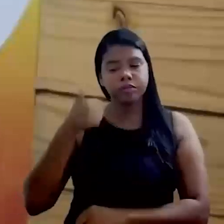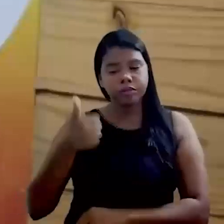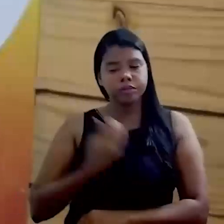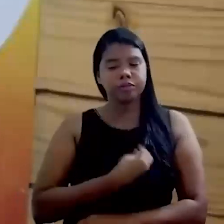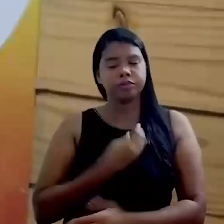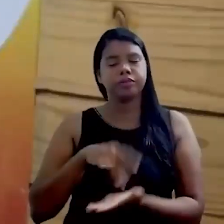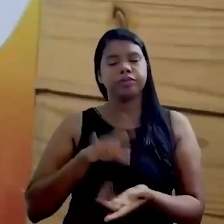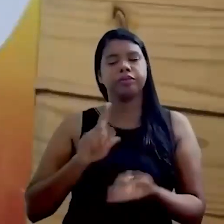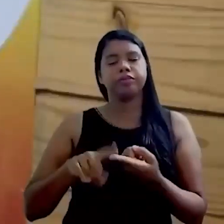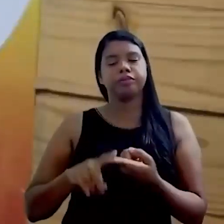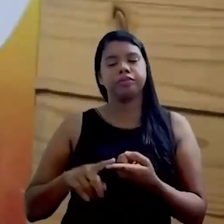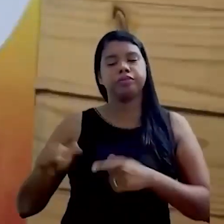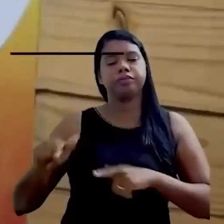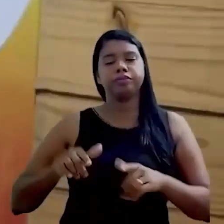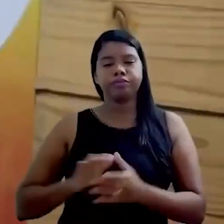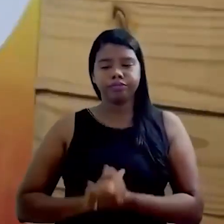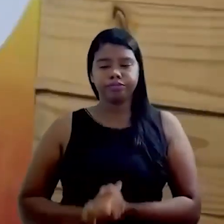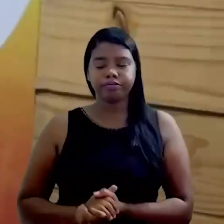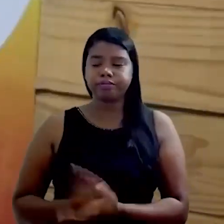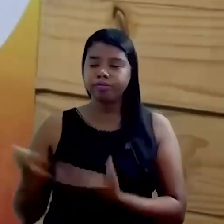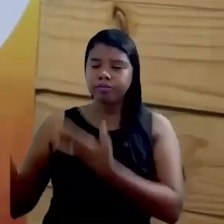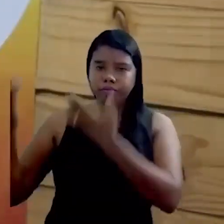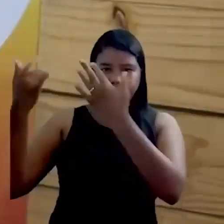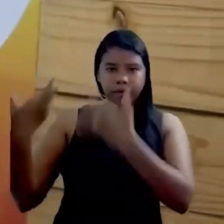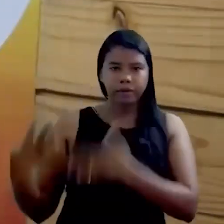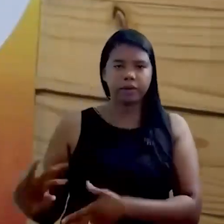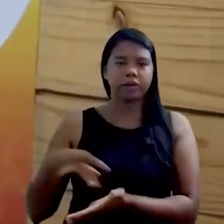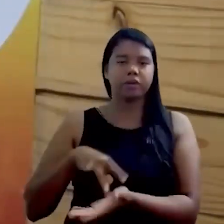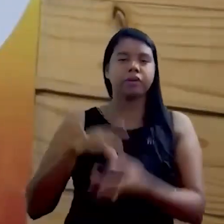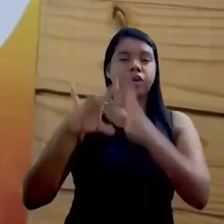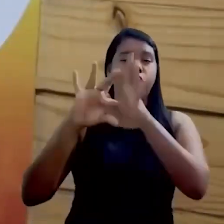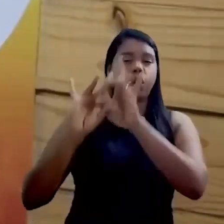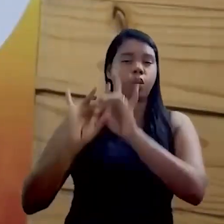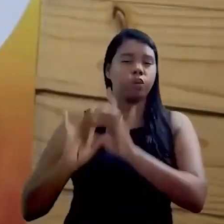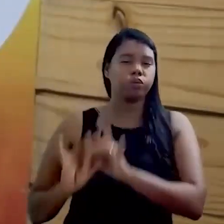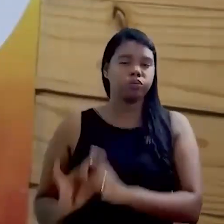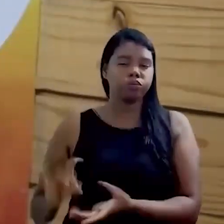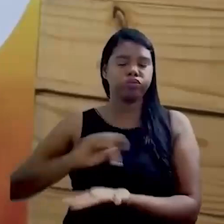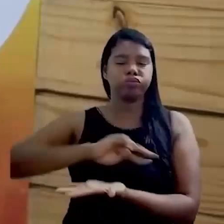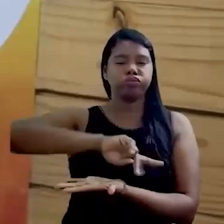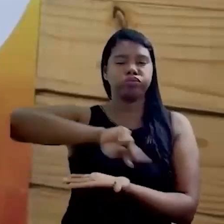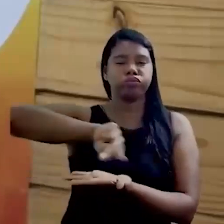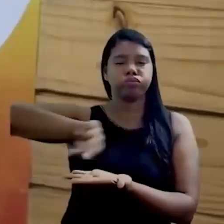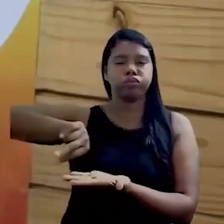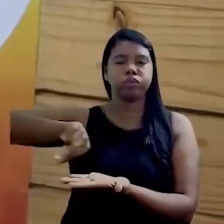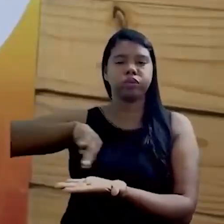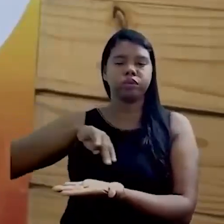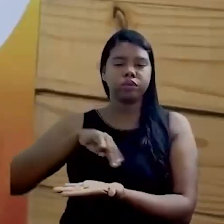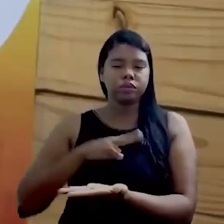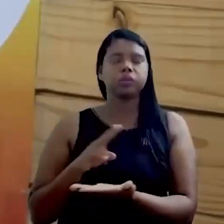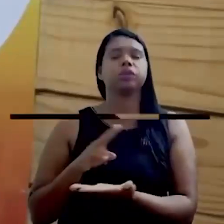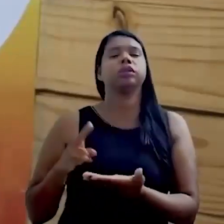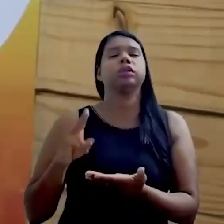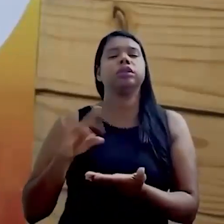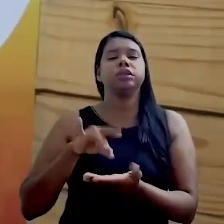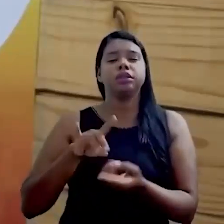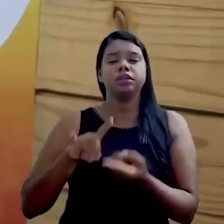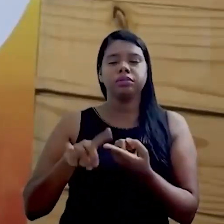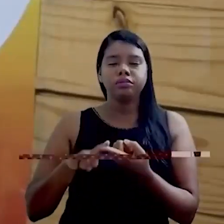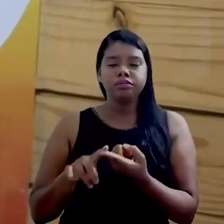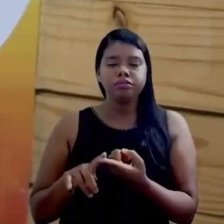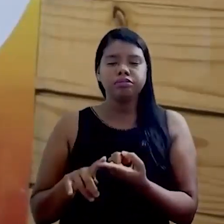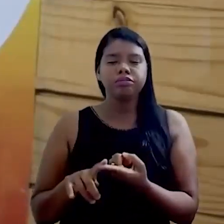super interessantes, que é a ascensão feminina, né? A gente está falando muito no contexto de diversidade, de inclusão.